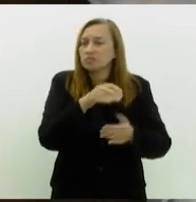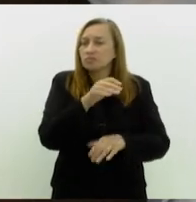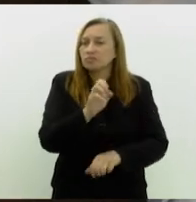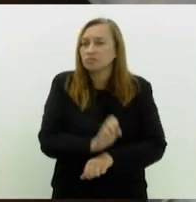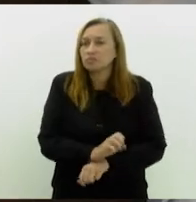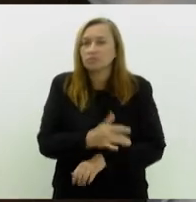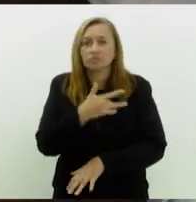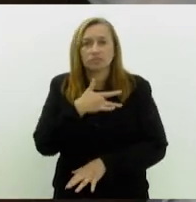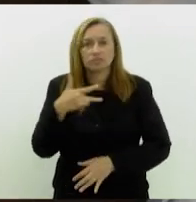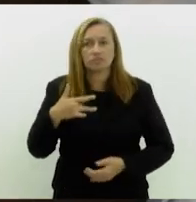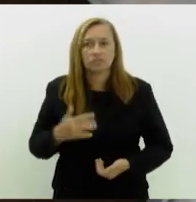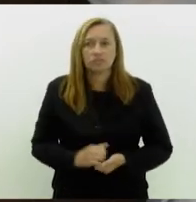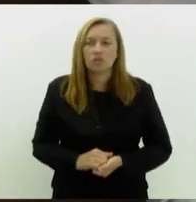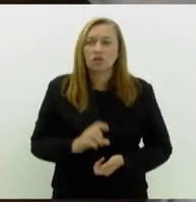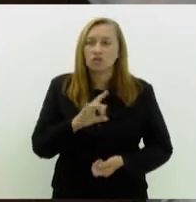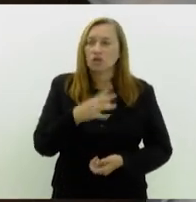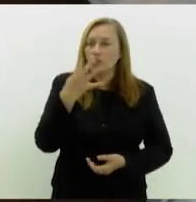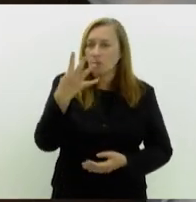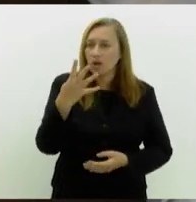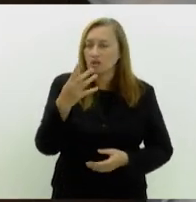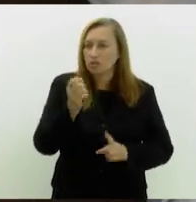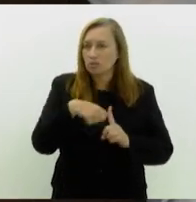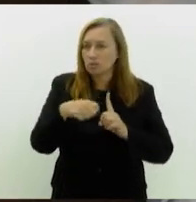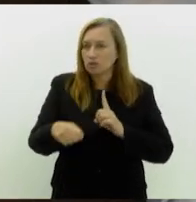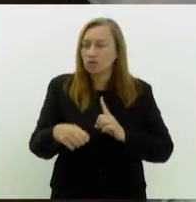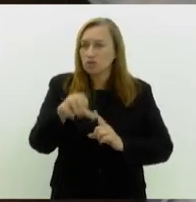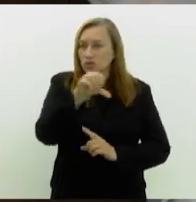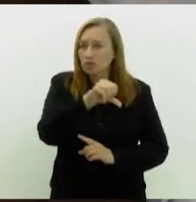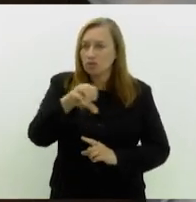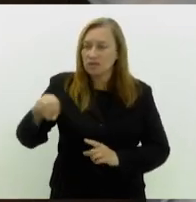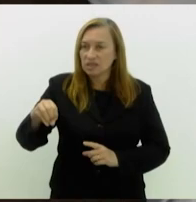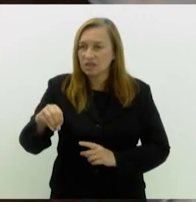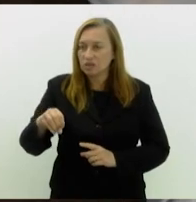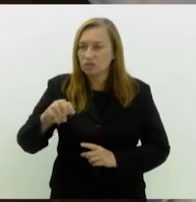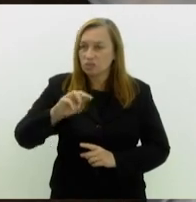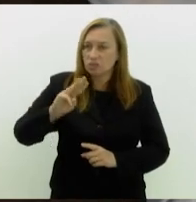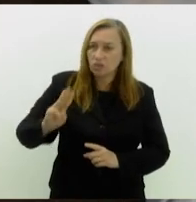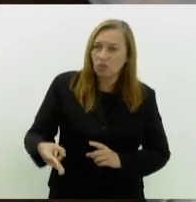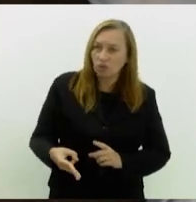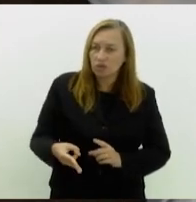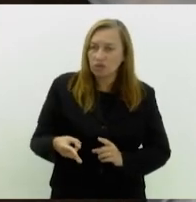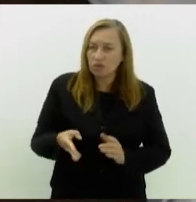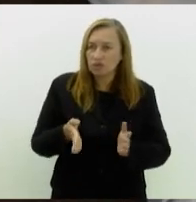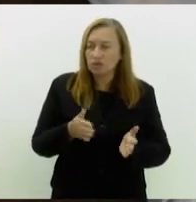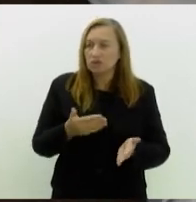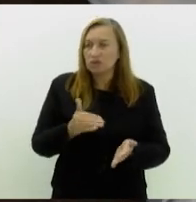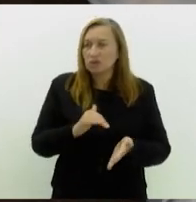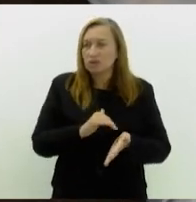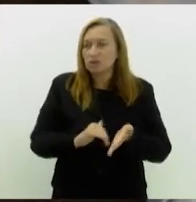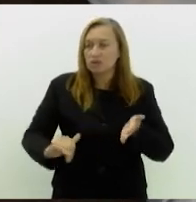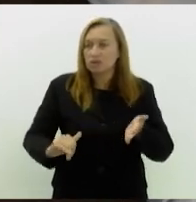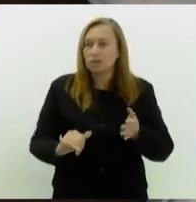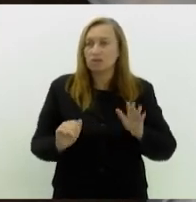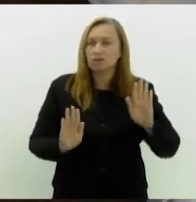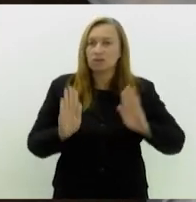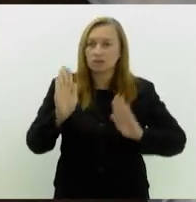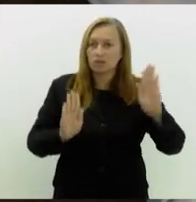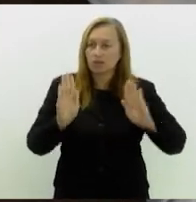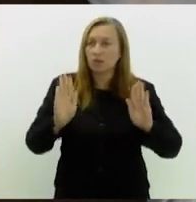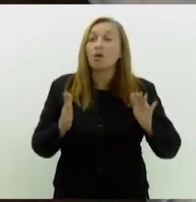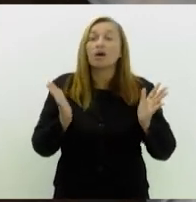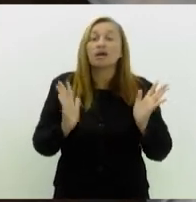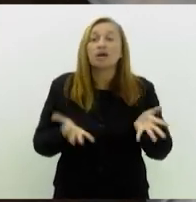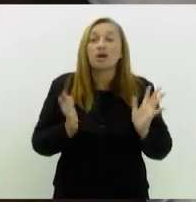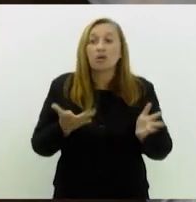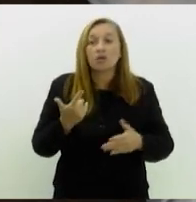Saúde só em 4 meses foram 900 milhões em dispensas de licitações e agora eu